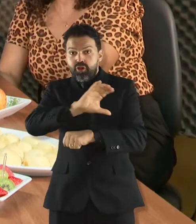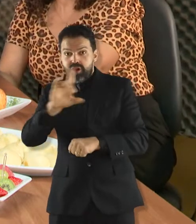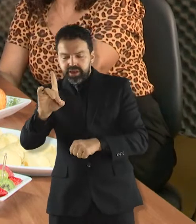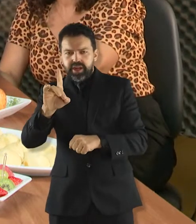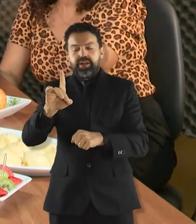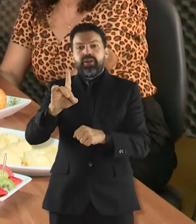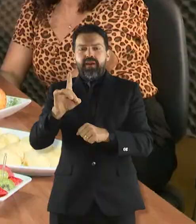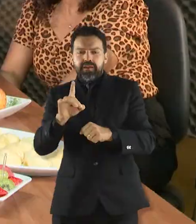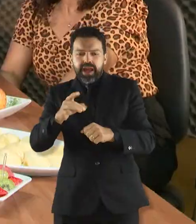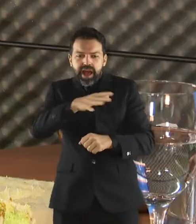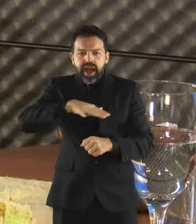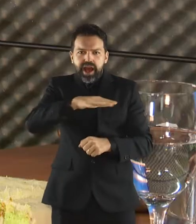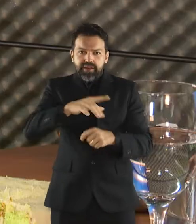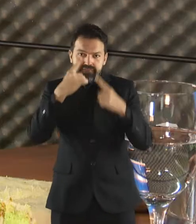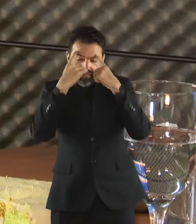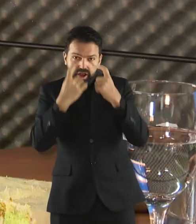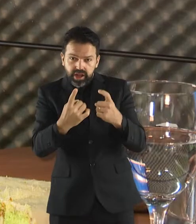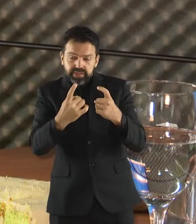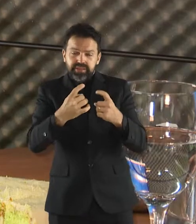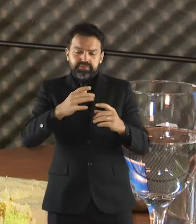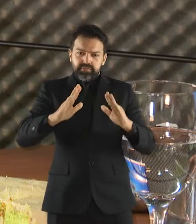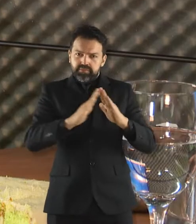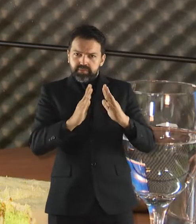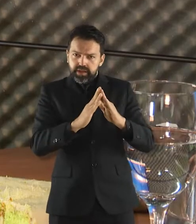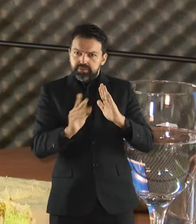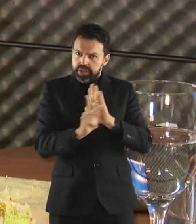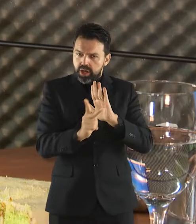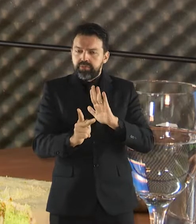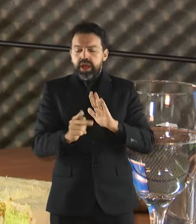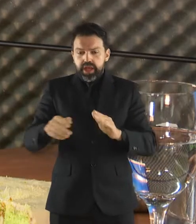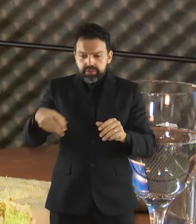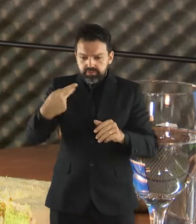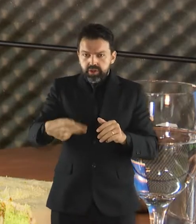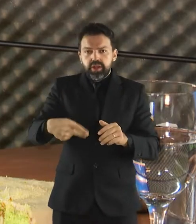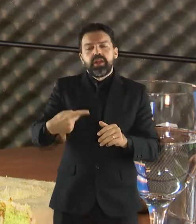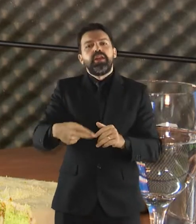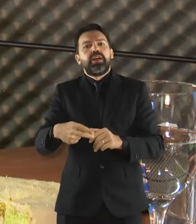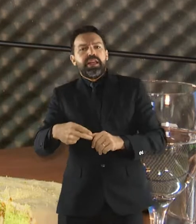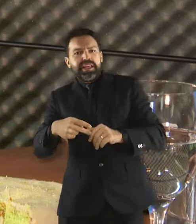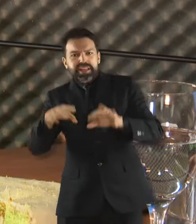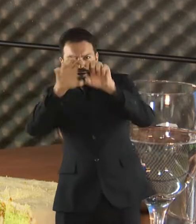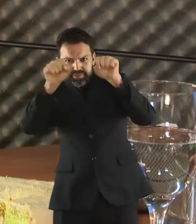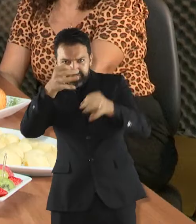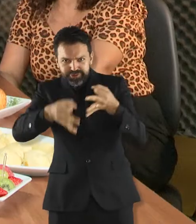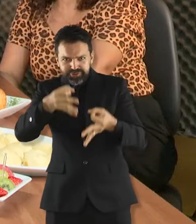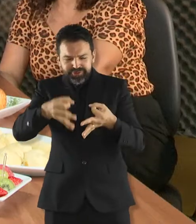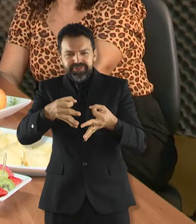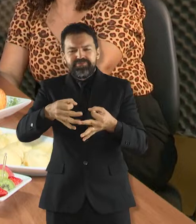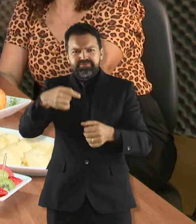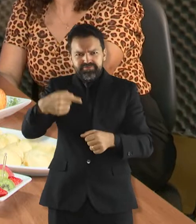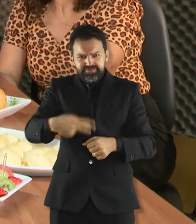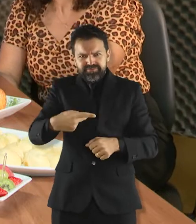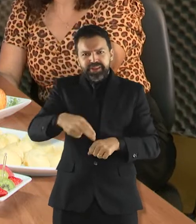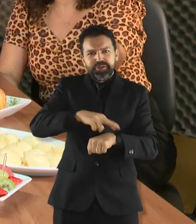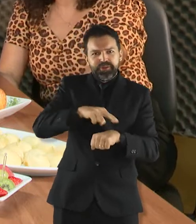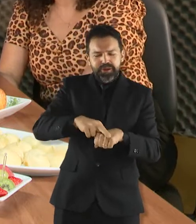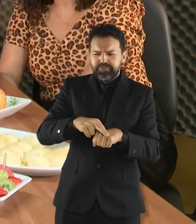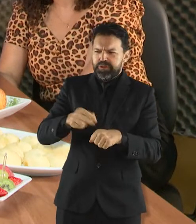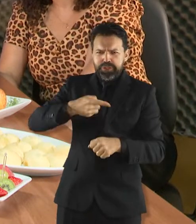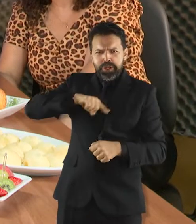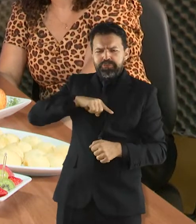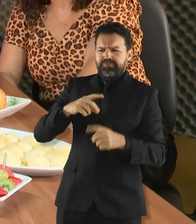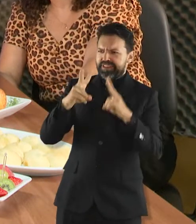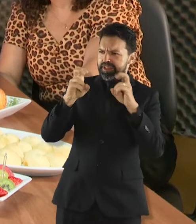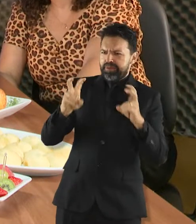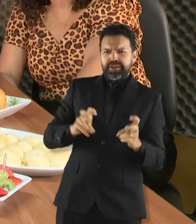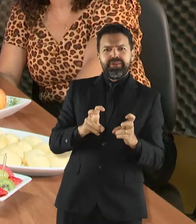Violência Doméstica, aqui do Tribunal de Justiça, já há bastante tempo. Tem bastante assunto aqui para a gente conversar. E vamos fuçar aqui